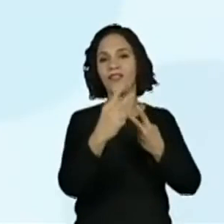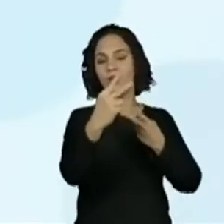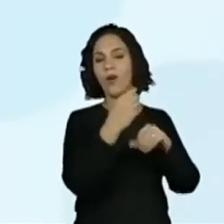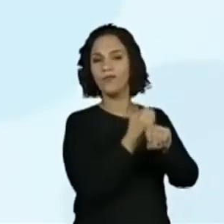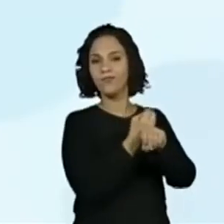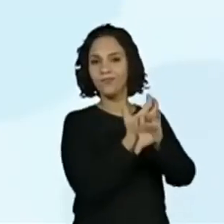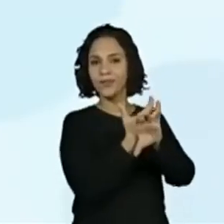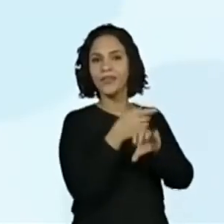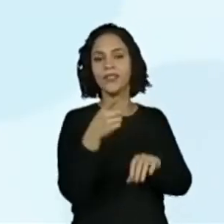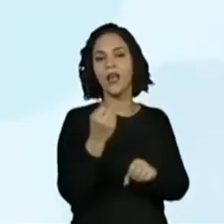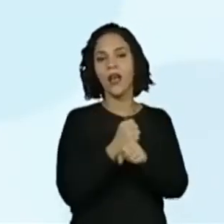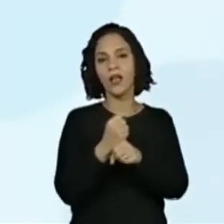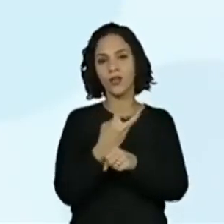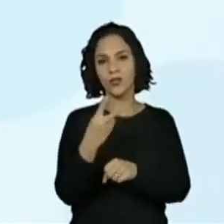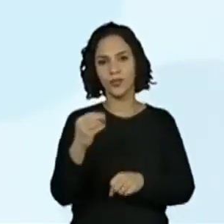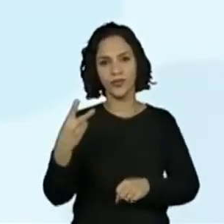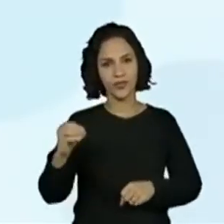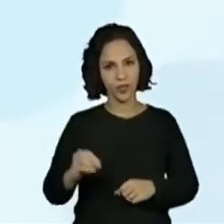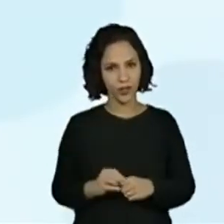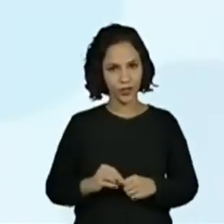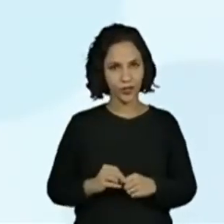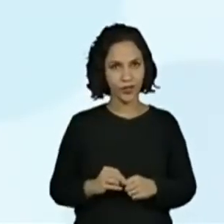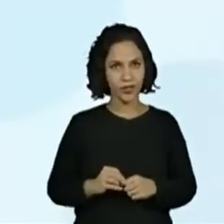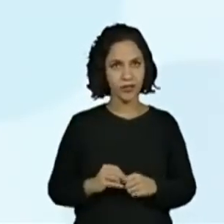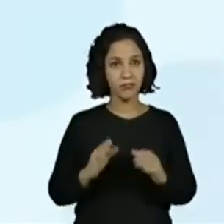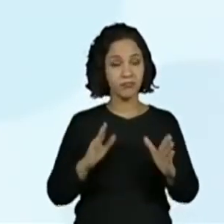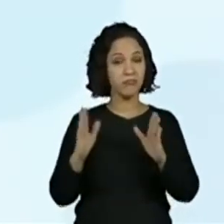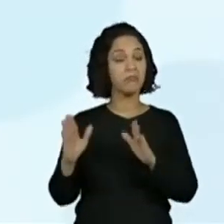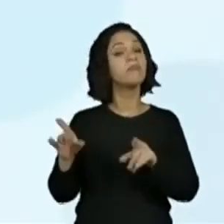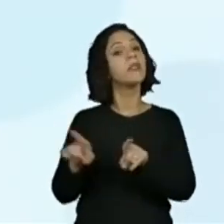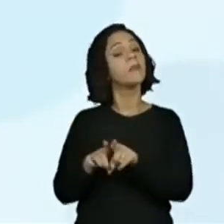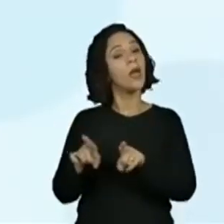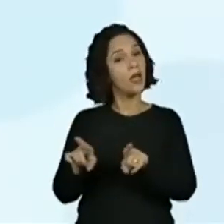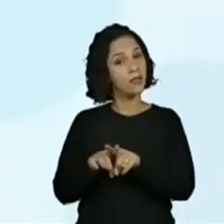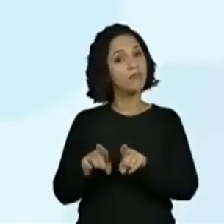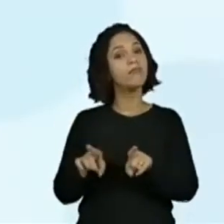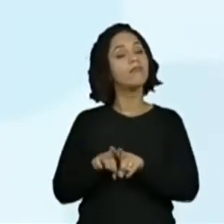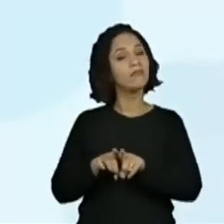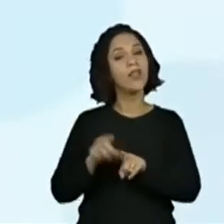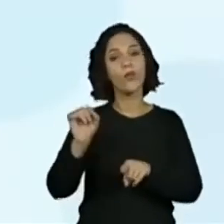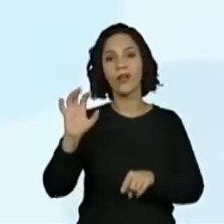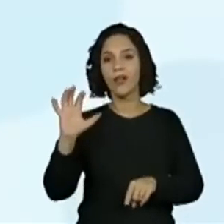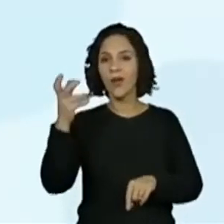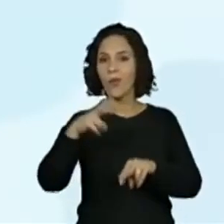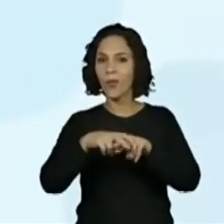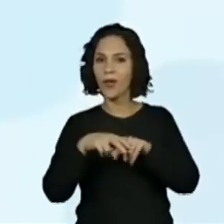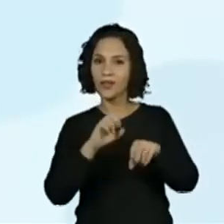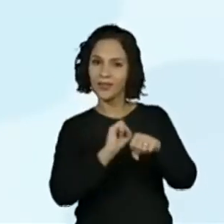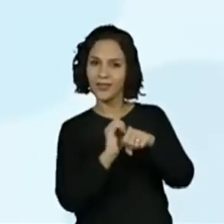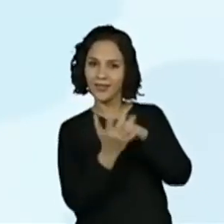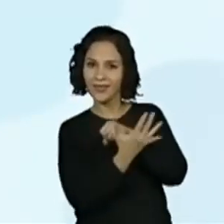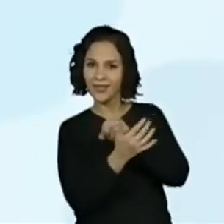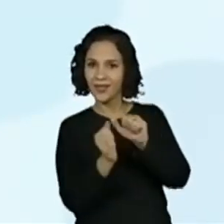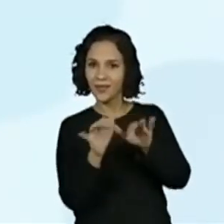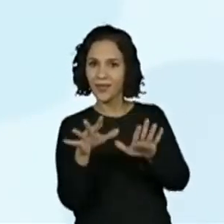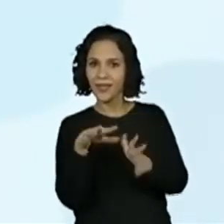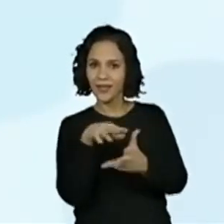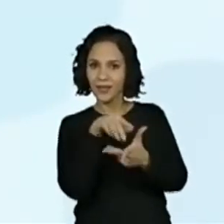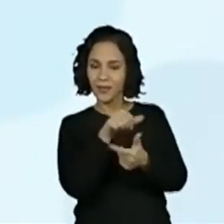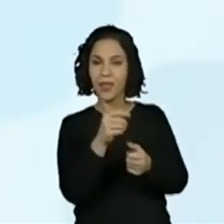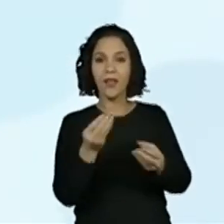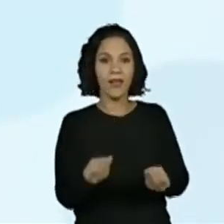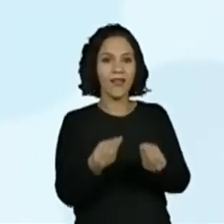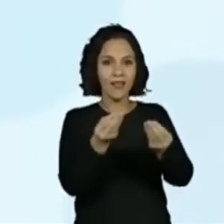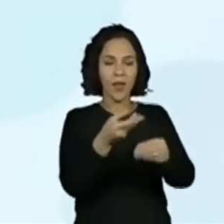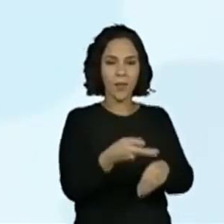em 2020. E aí, professora, também o que aconteceu? Sim, né? Por conta da pandemia, a gente teve aí as sessões de